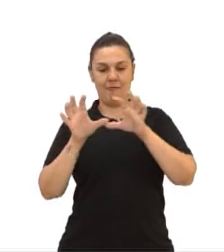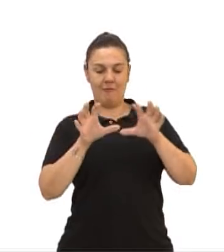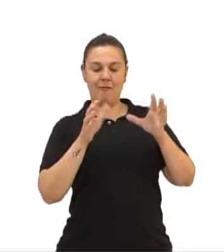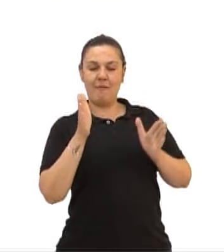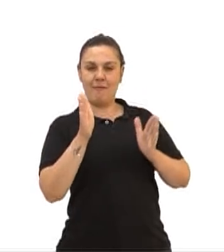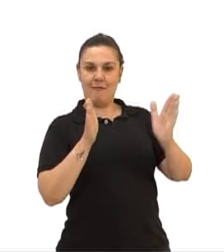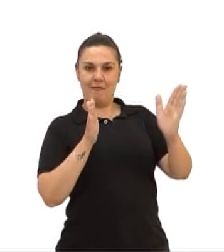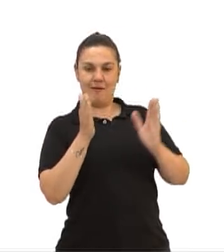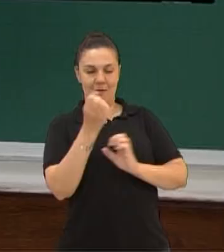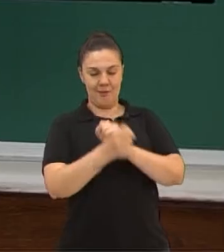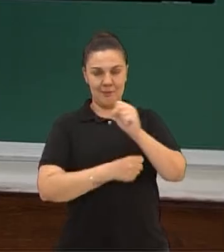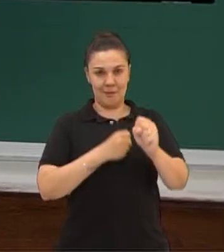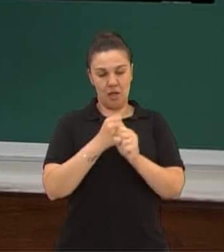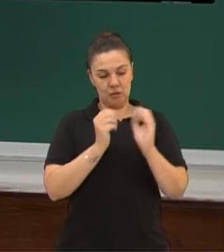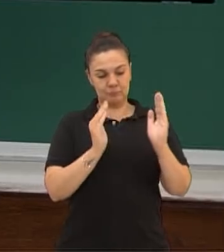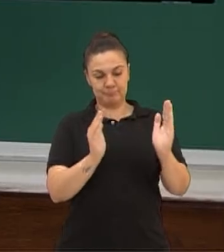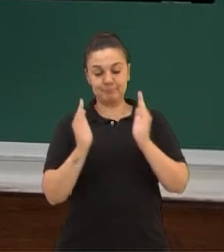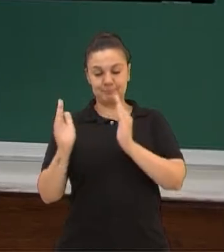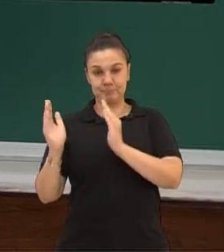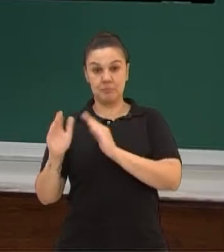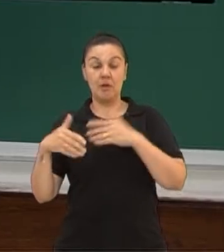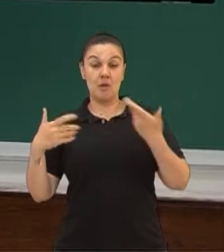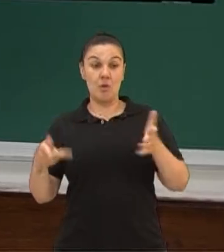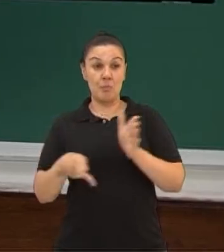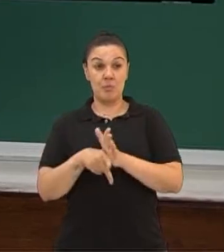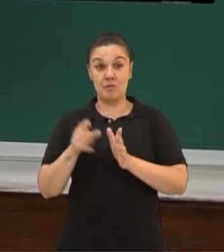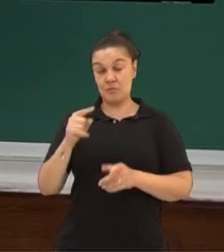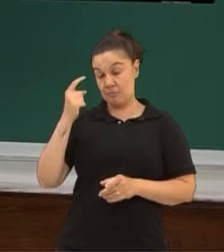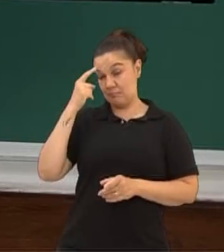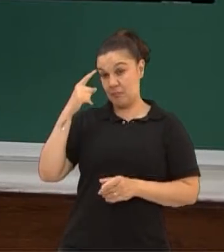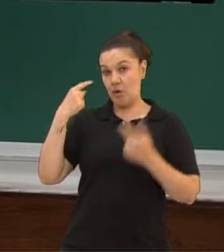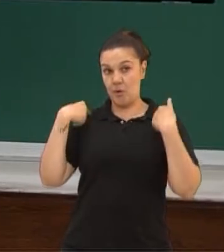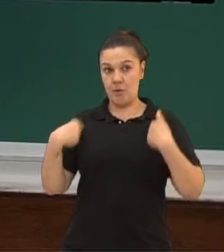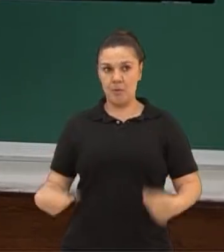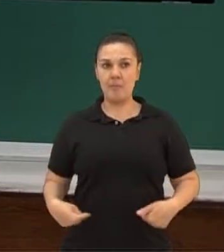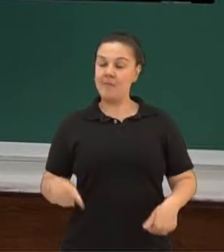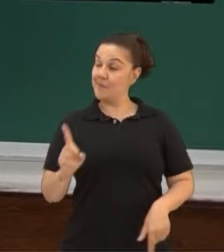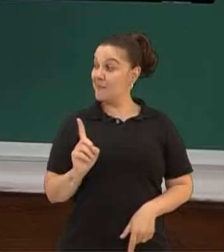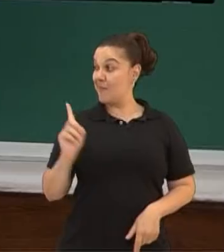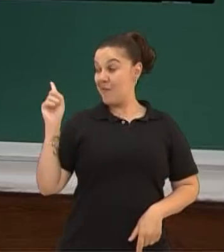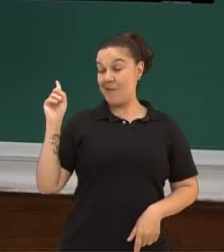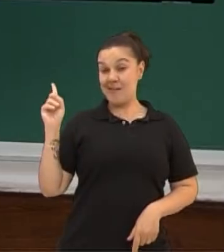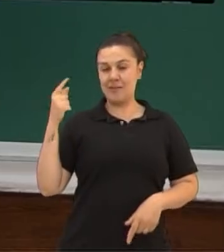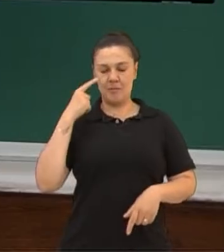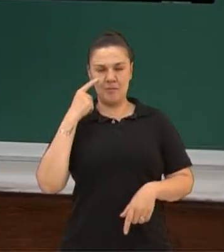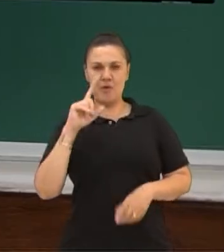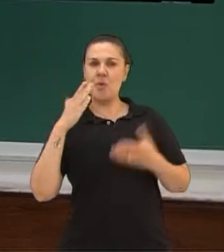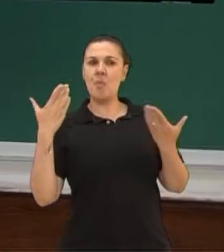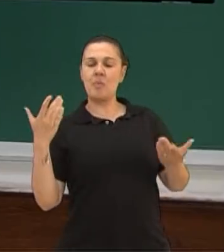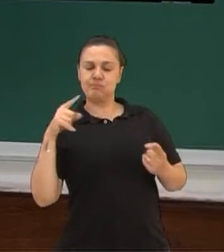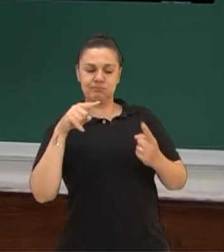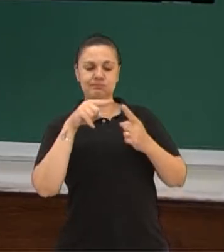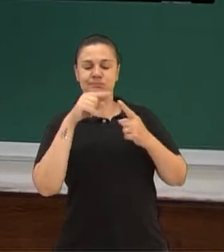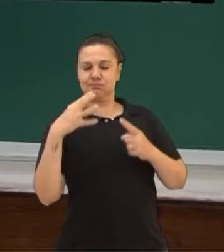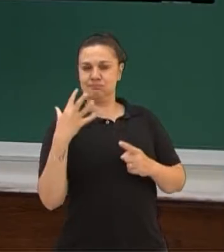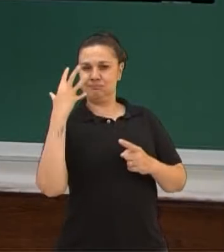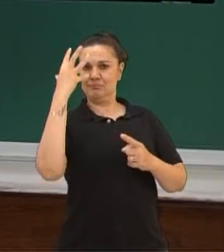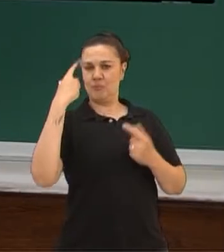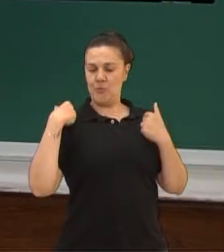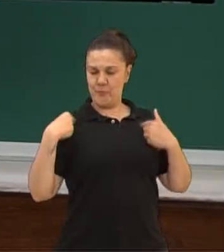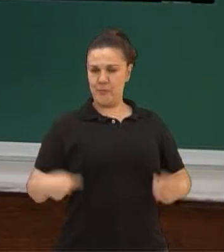época. Então, existe sempre um ideal de corpo. Nessa imagem, a gente pode entender qual é o ideal de corpo, como que a gente